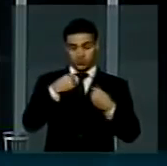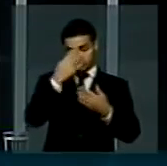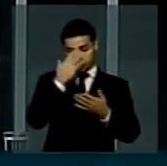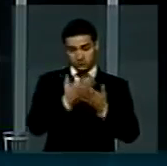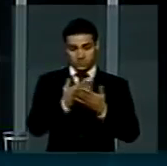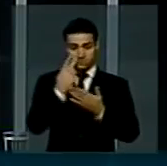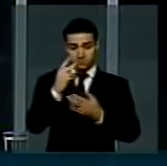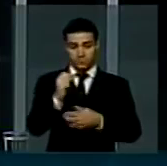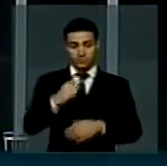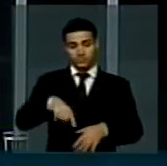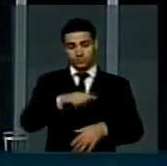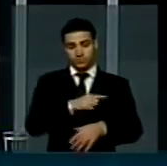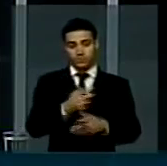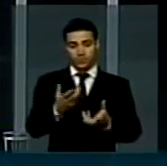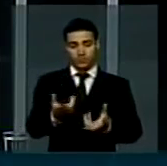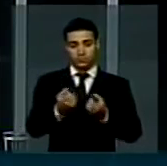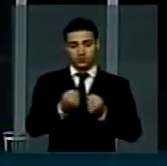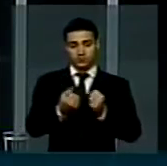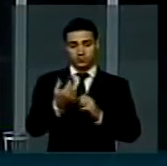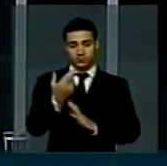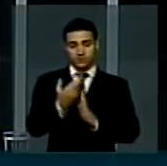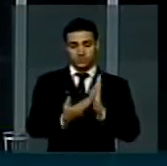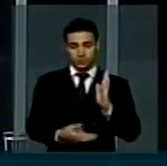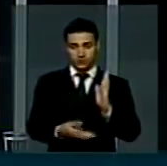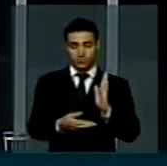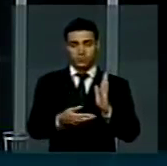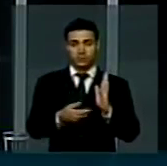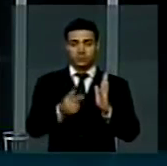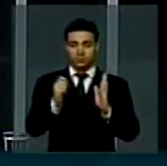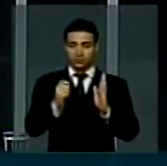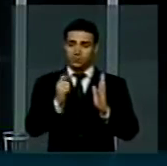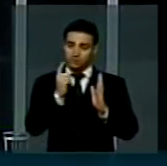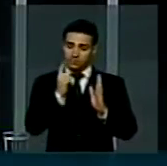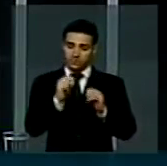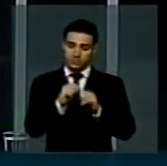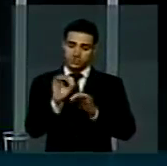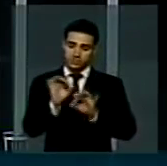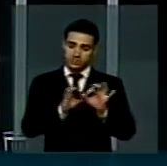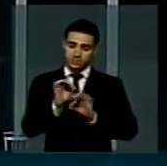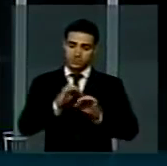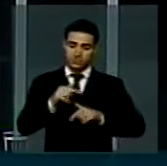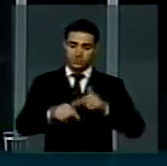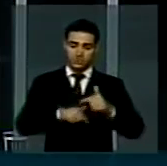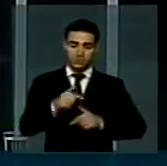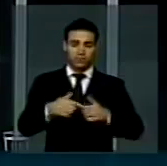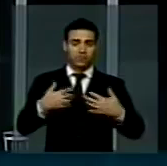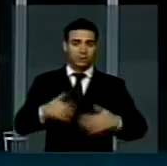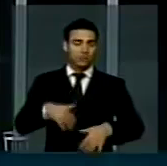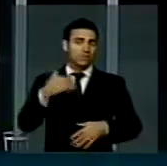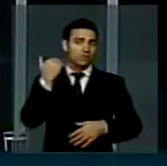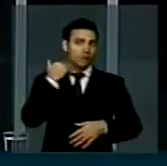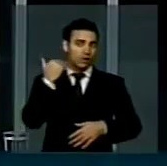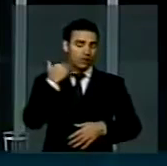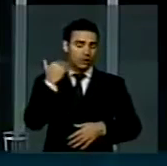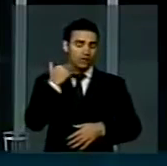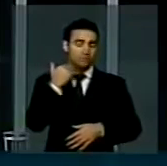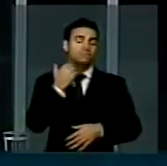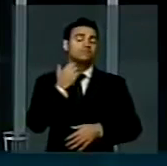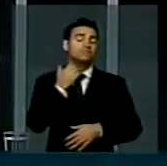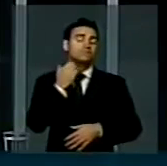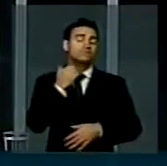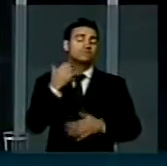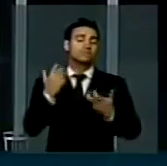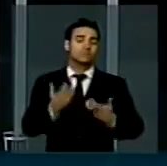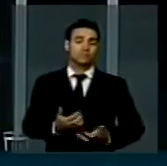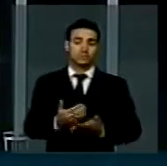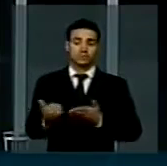eu assumisse a relatoria e pudesse desenvolver esse trabalho. Um trabalho cansativo e exaustivo, que se iniciou